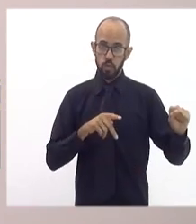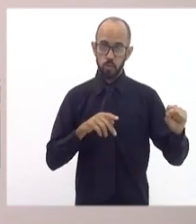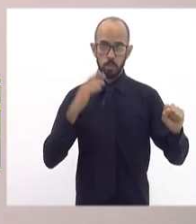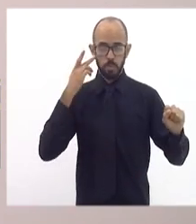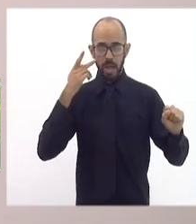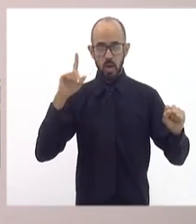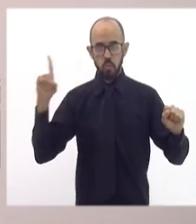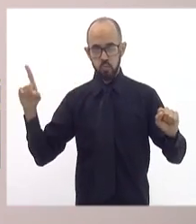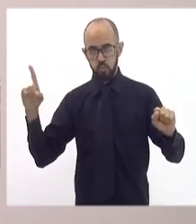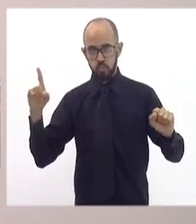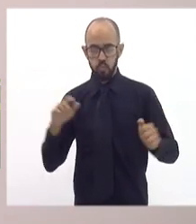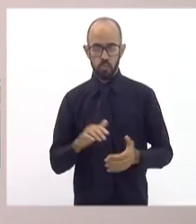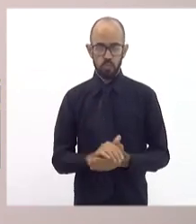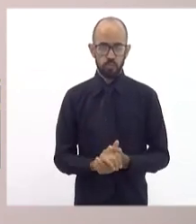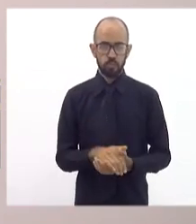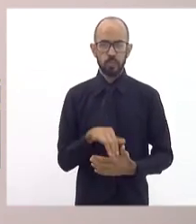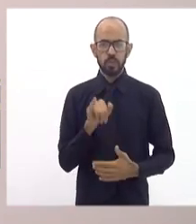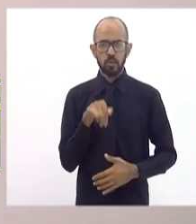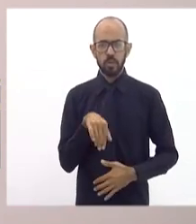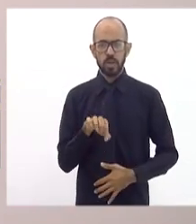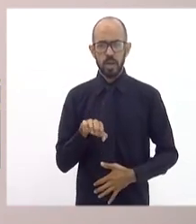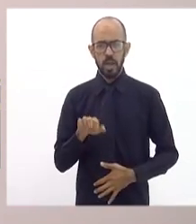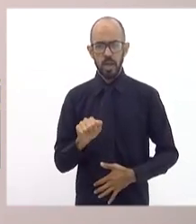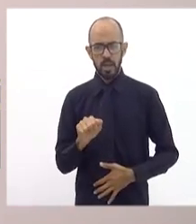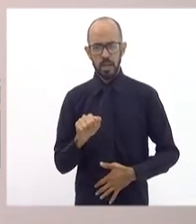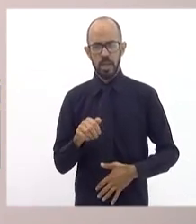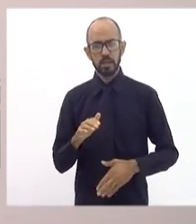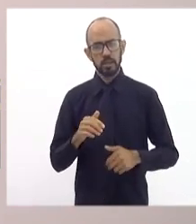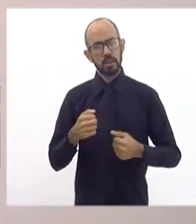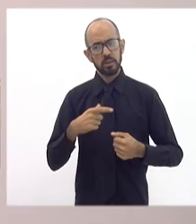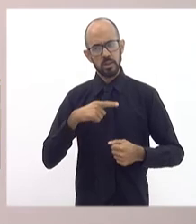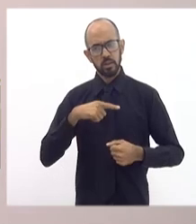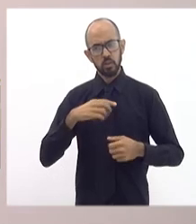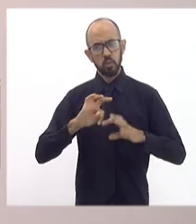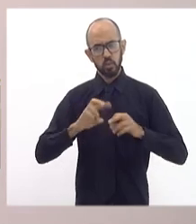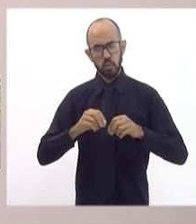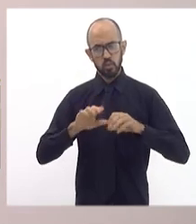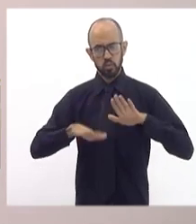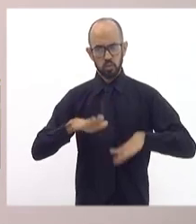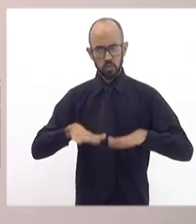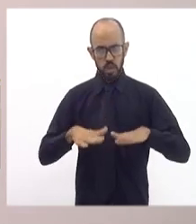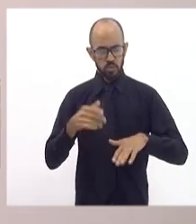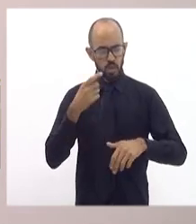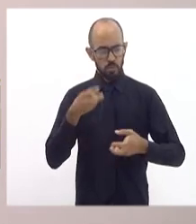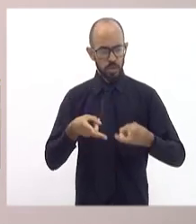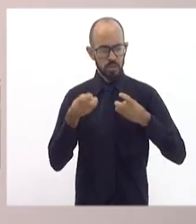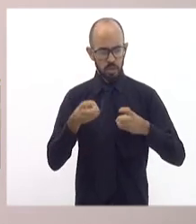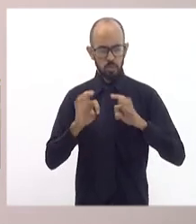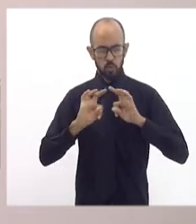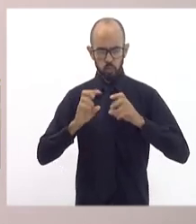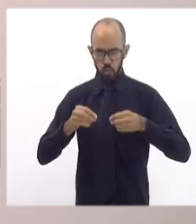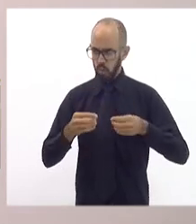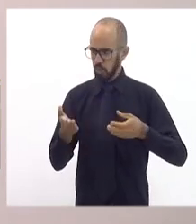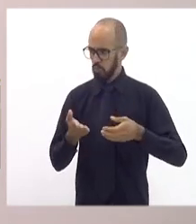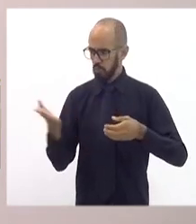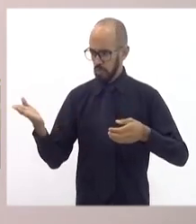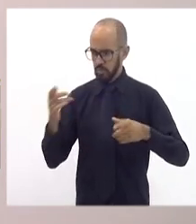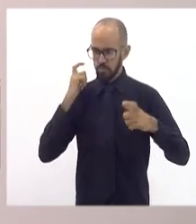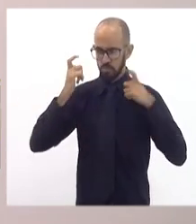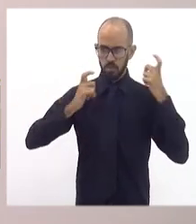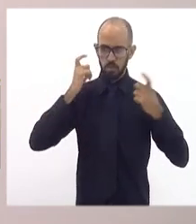então é eu tinha tomado todos os cuidados eu sei que o polêmico veja aqui todos aqui todos os senhores aqui vem